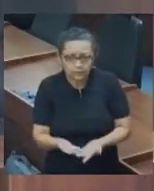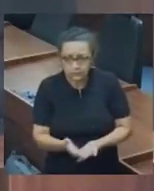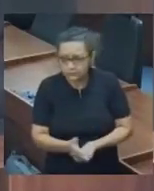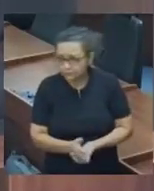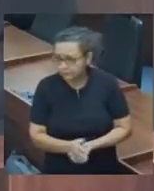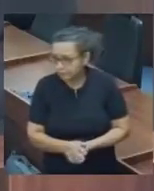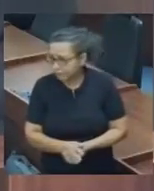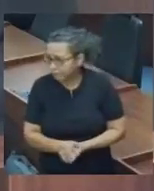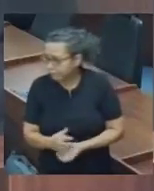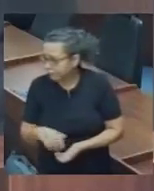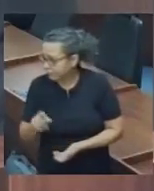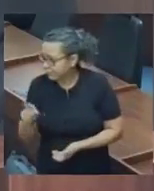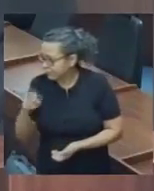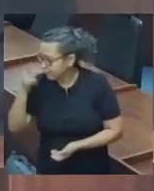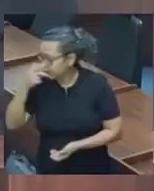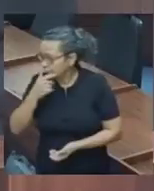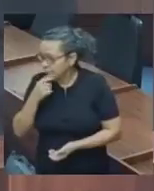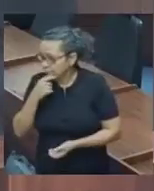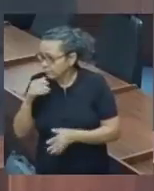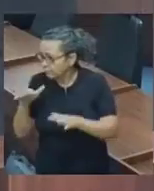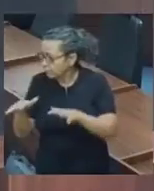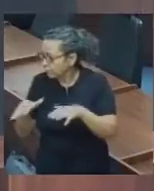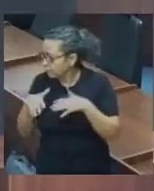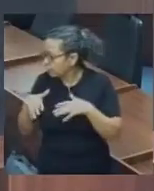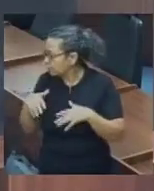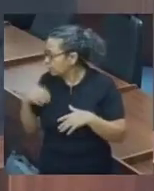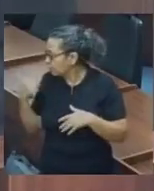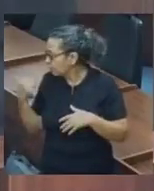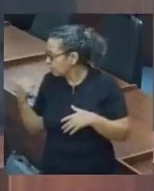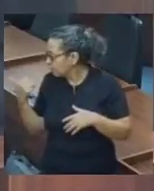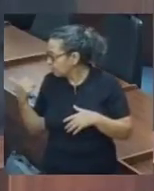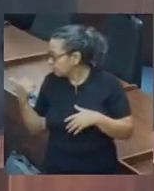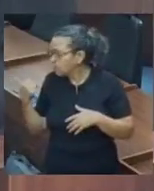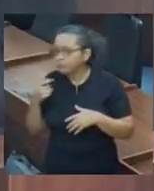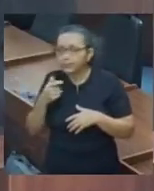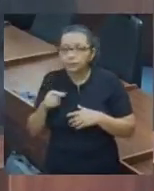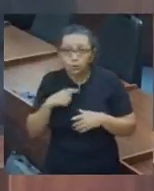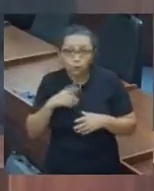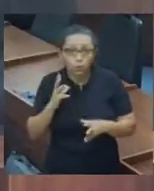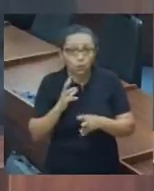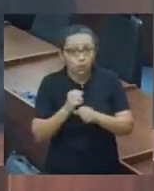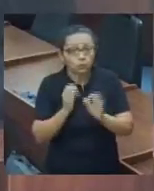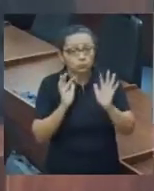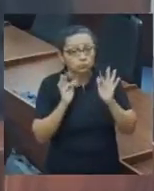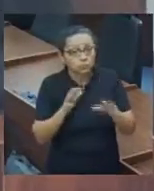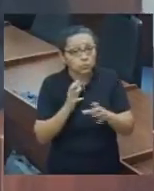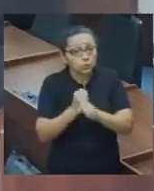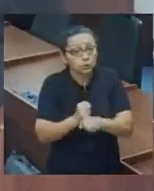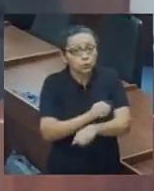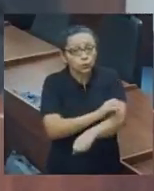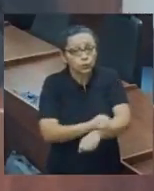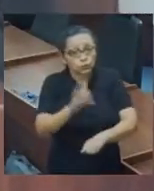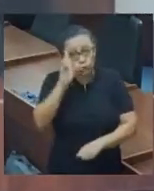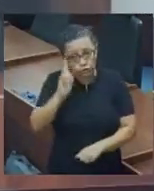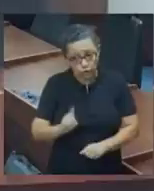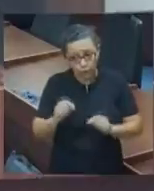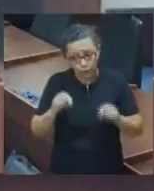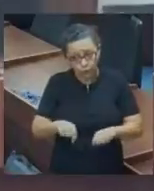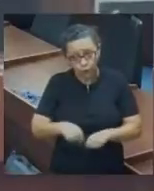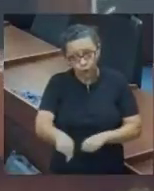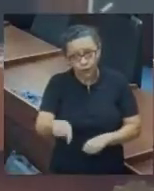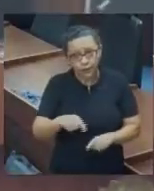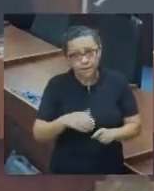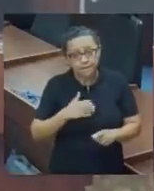felipe eu tô concluí meu curso de direito a horas net e minha